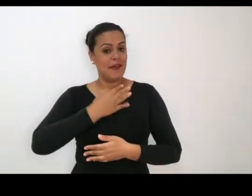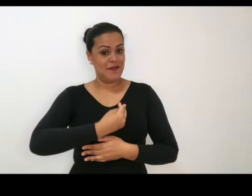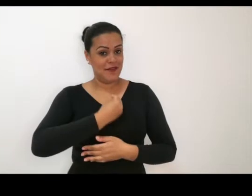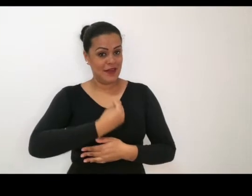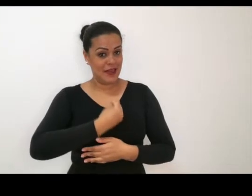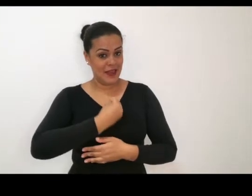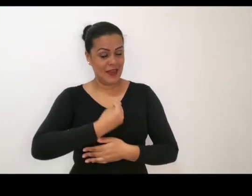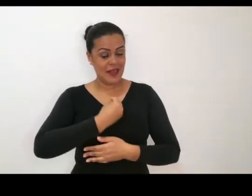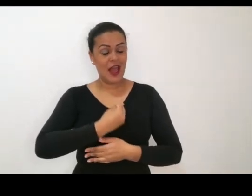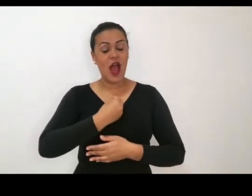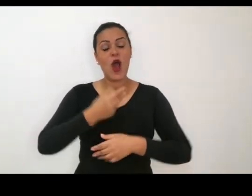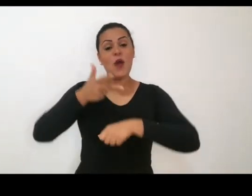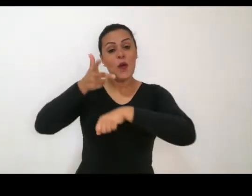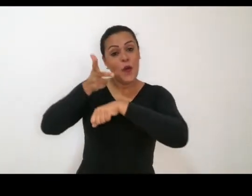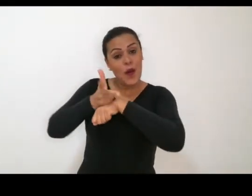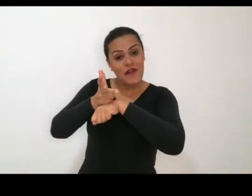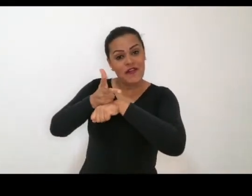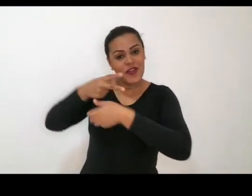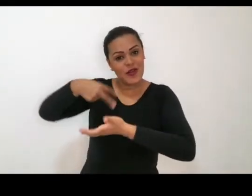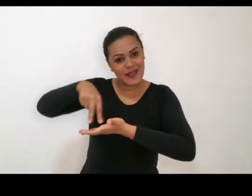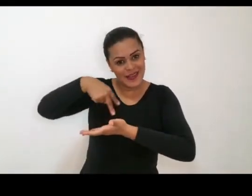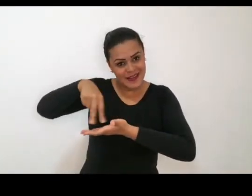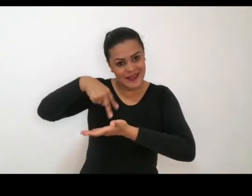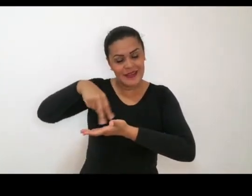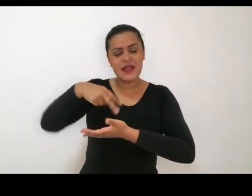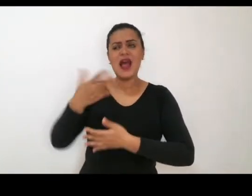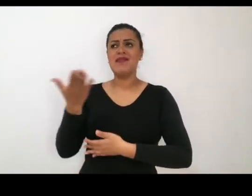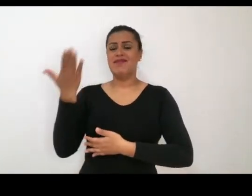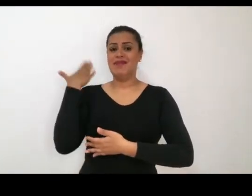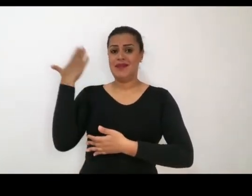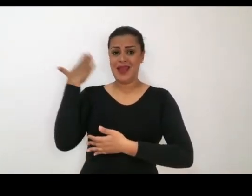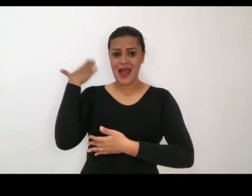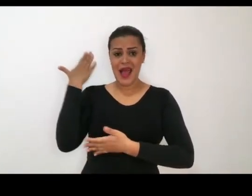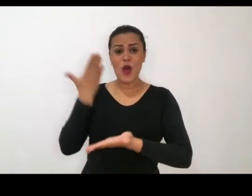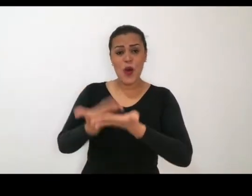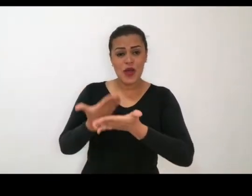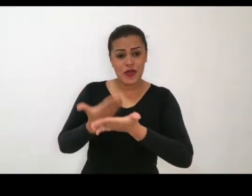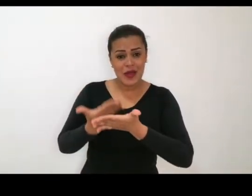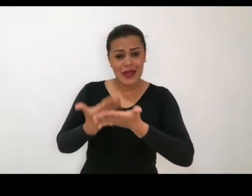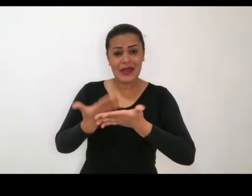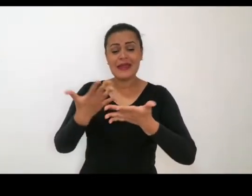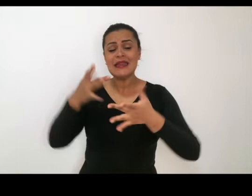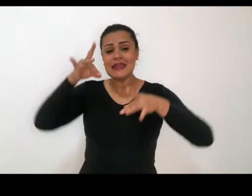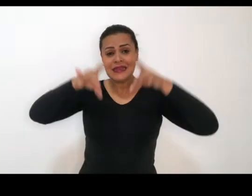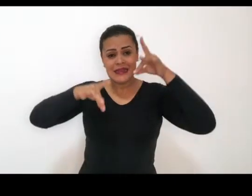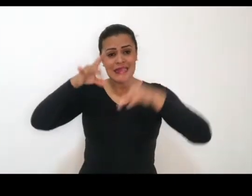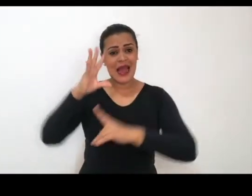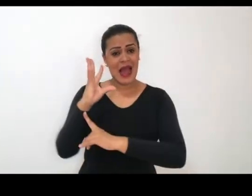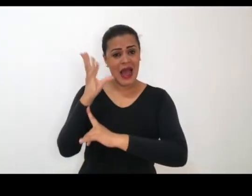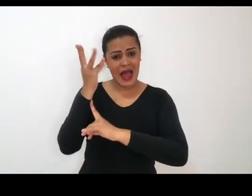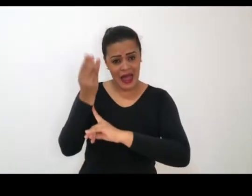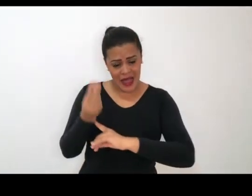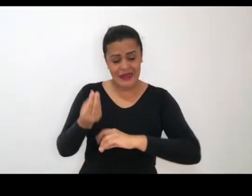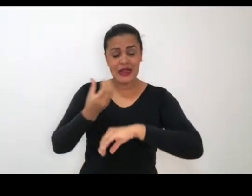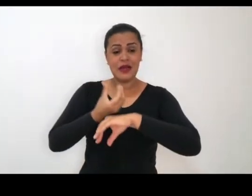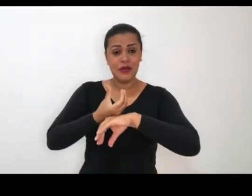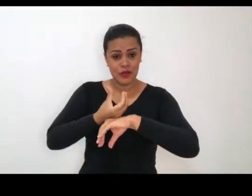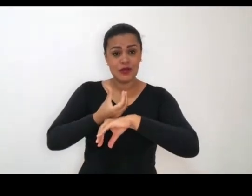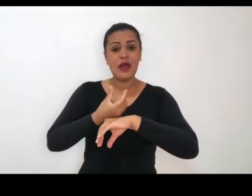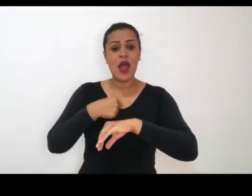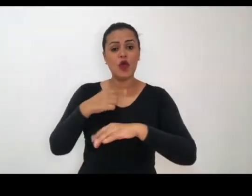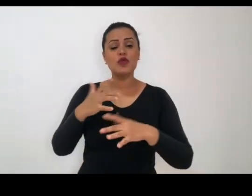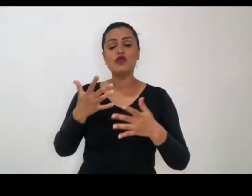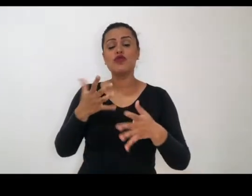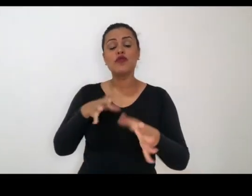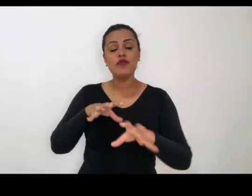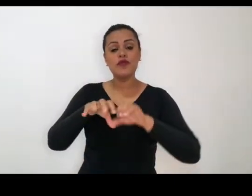enquanto eu era uma estudante de artes cênicas dentro da UDESC, né, que eu sou graduada em teatro pela UDESC. Lá nos idos